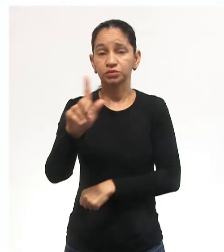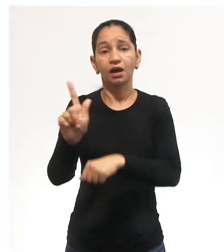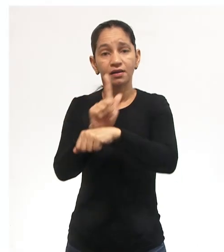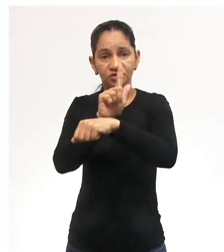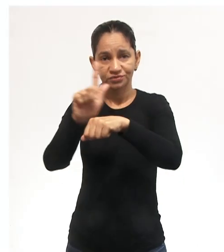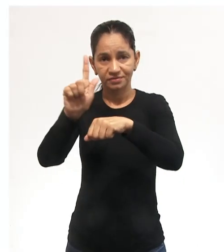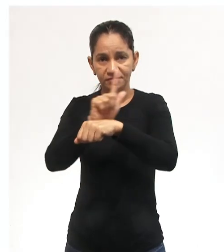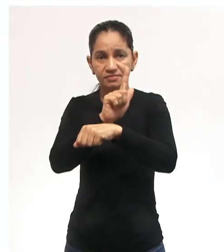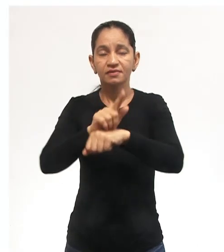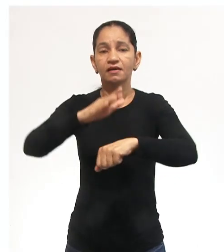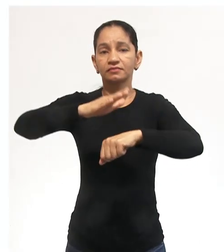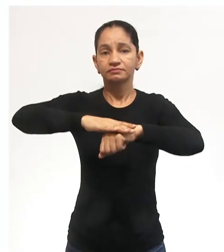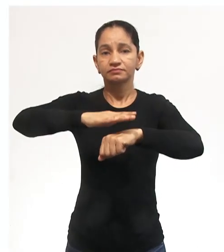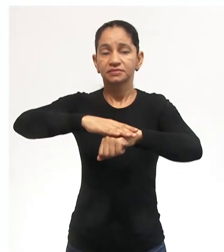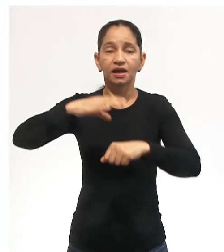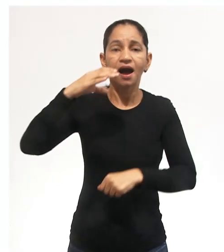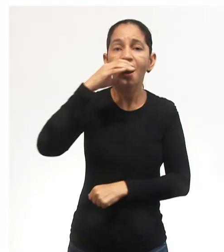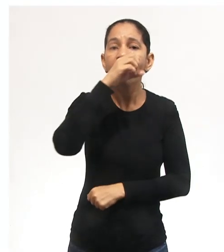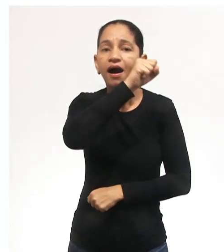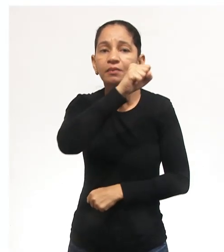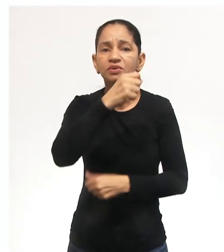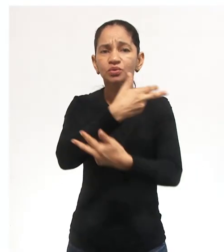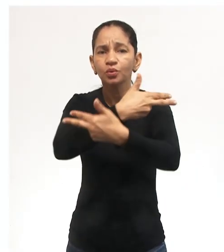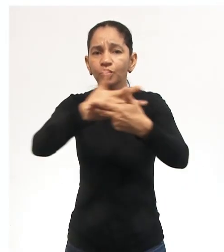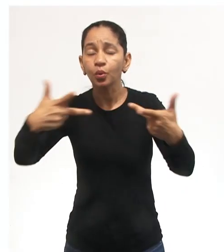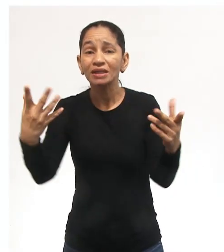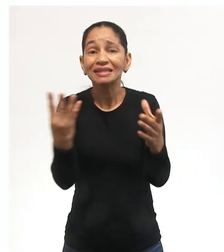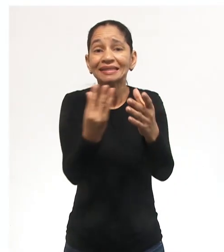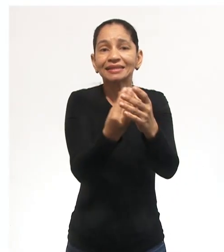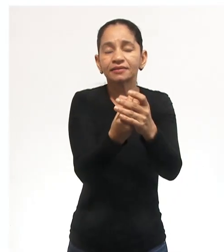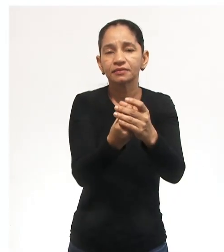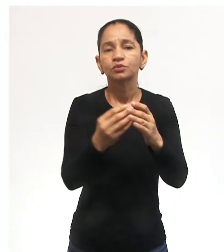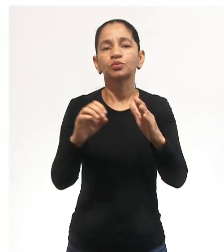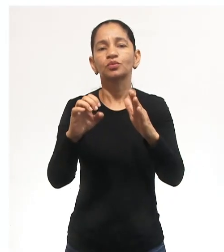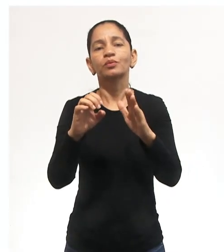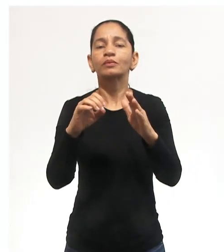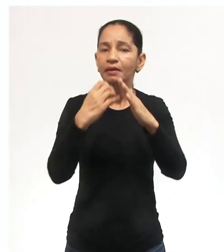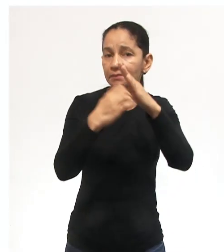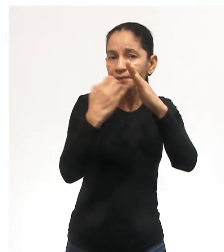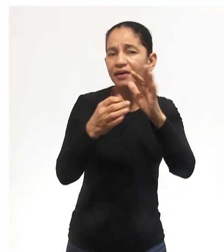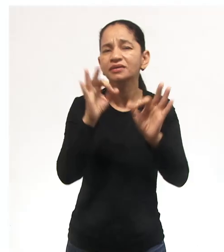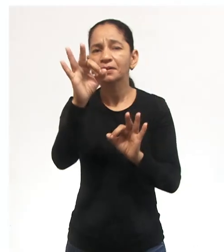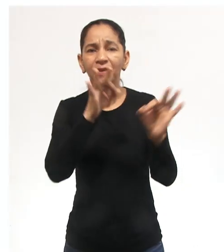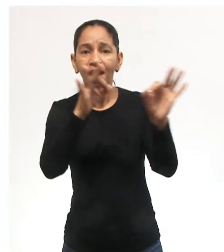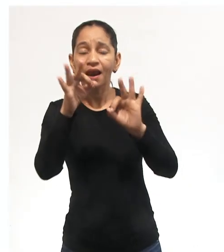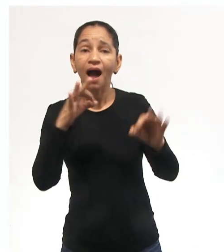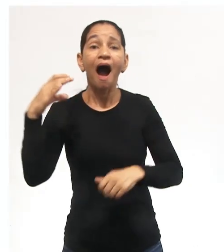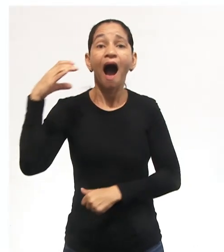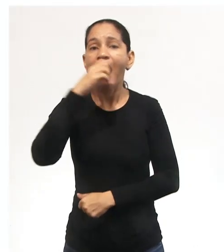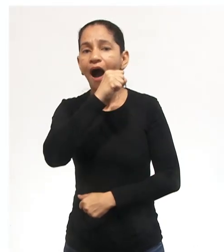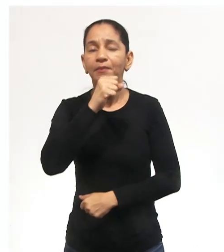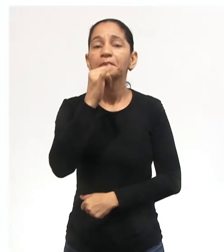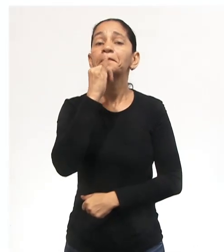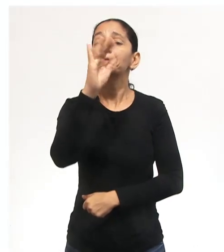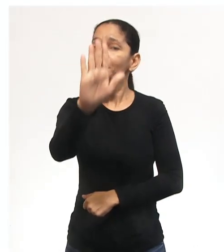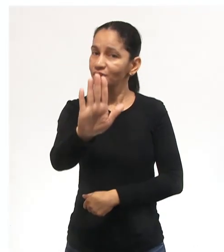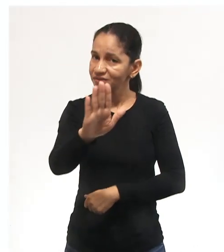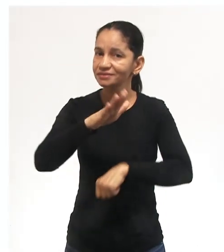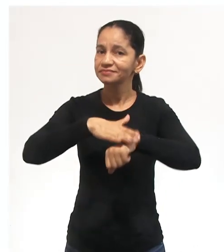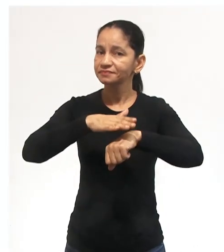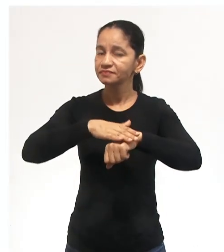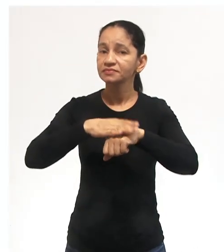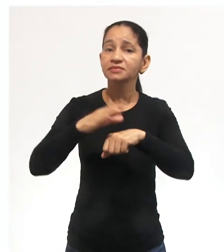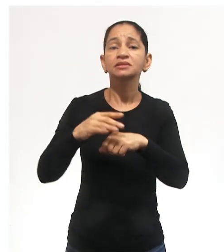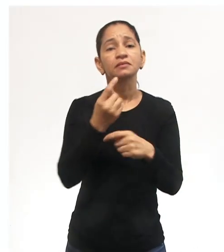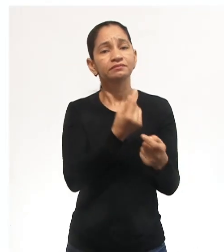gerenciar e automatizar processos internos de uma empresa. Por exemplo, vai gerenciar e automatizar